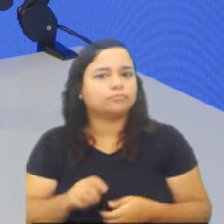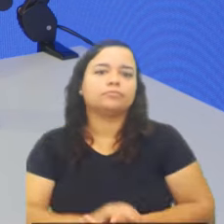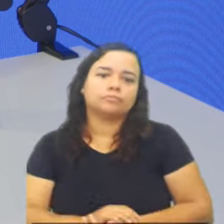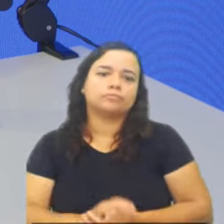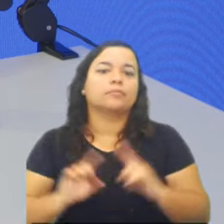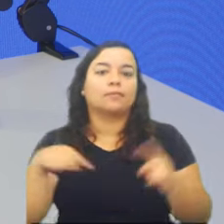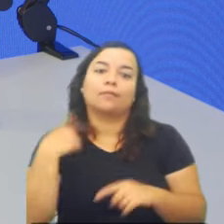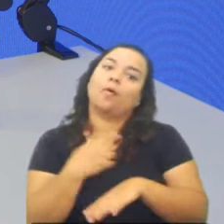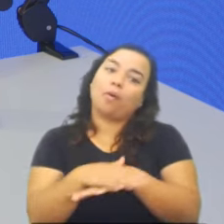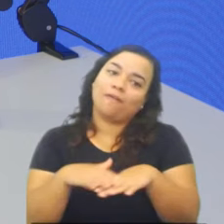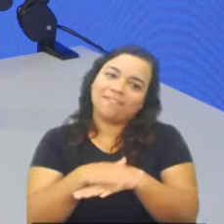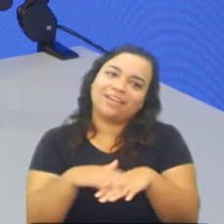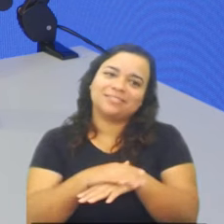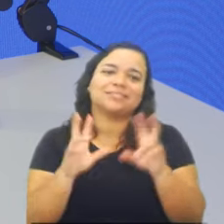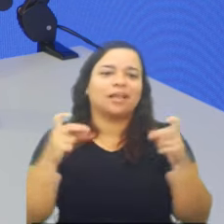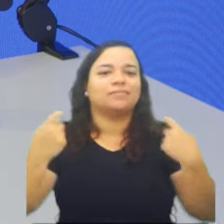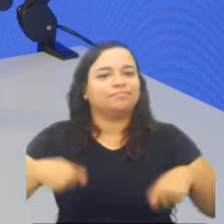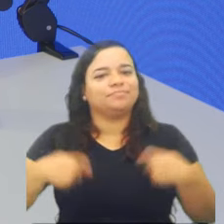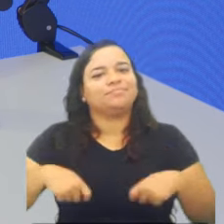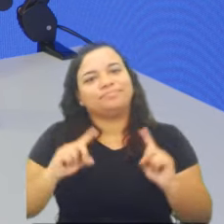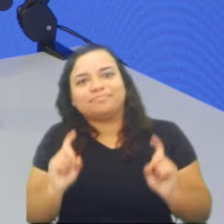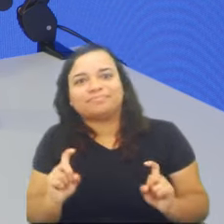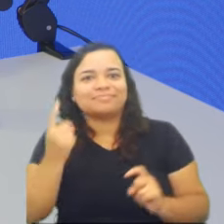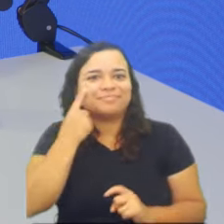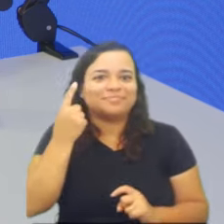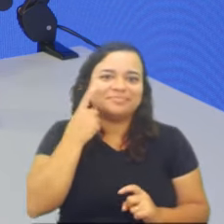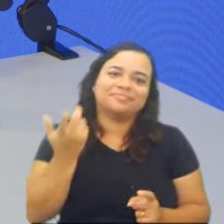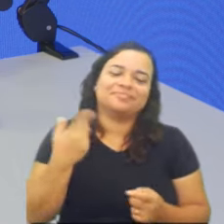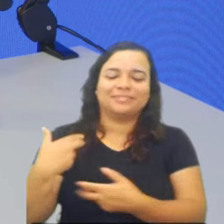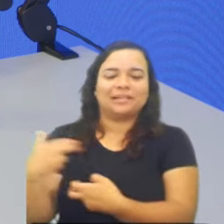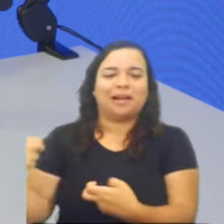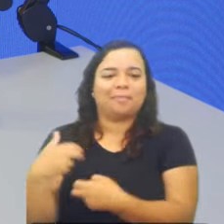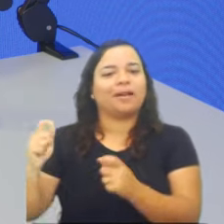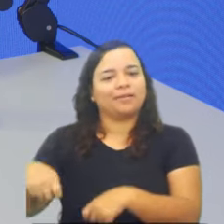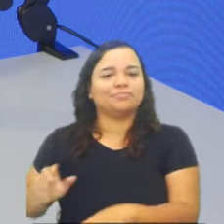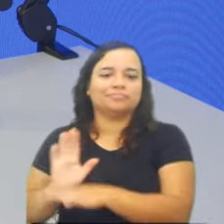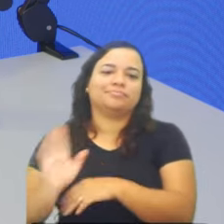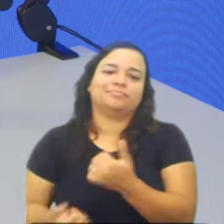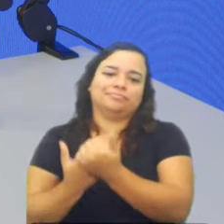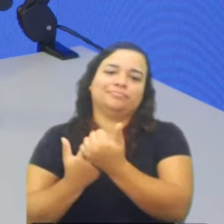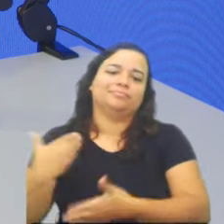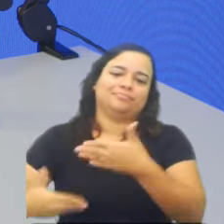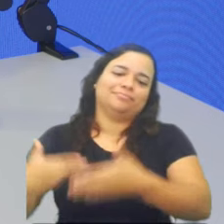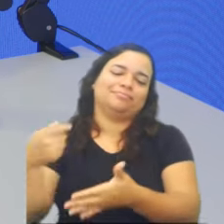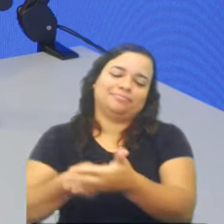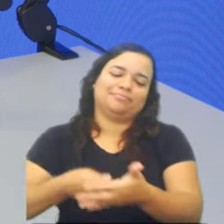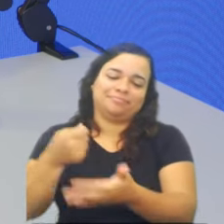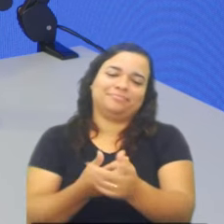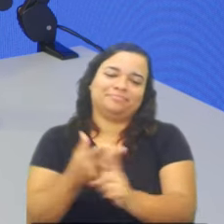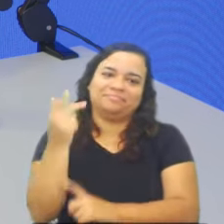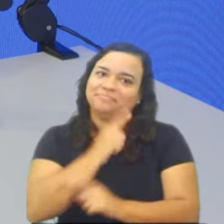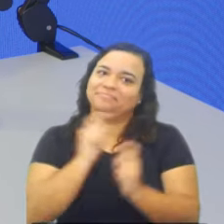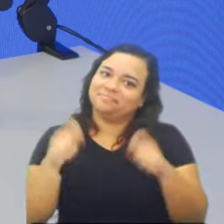eh mas vamos conversar sobre isso quem sabe a gente o nos ajude nessa empreitada